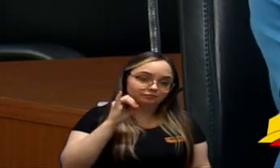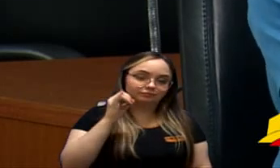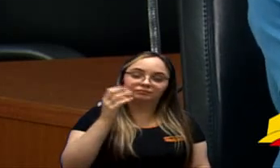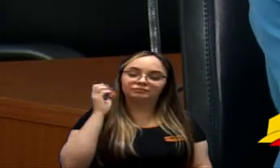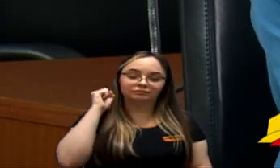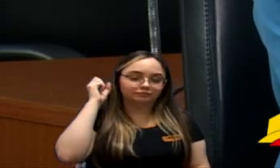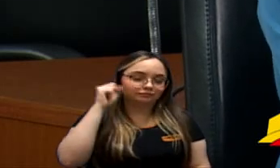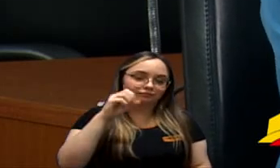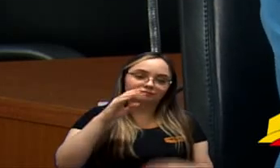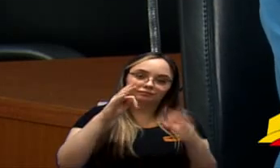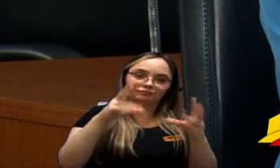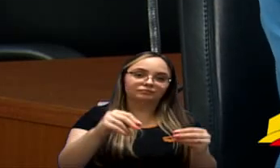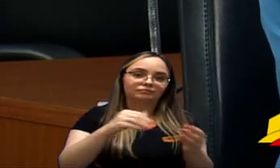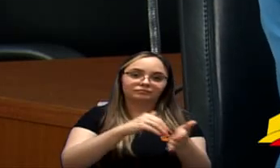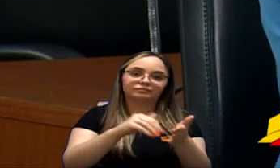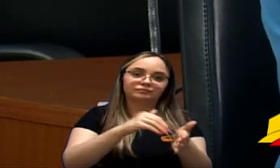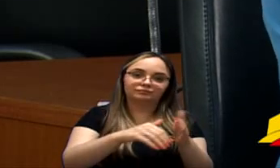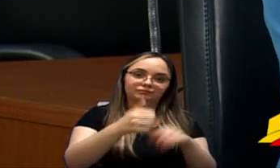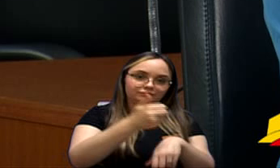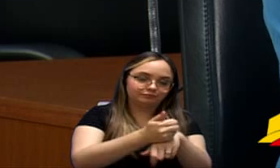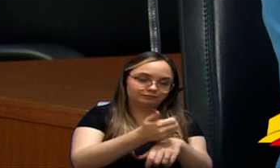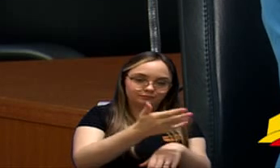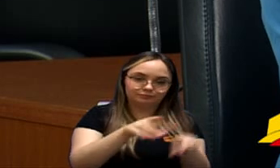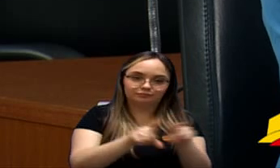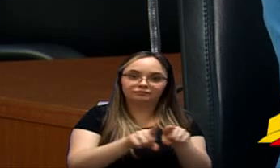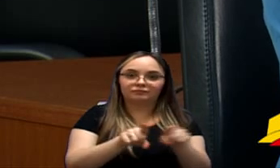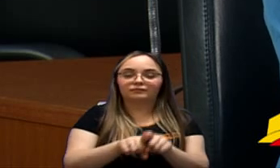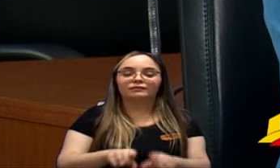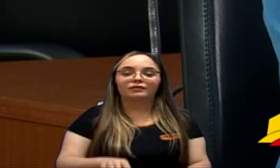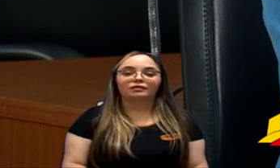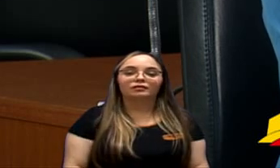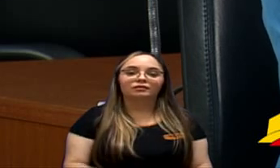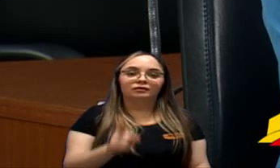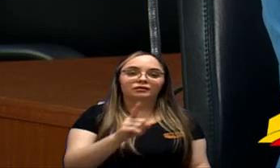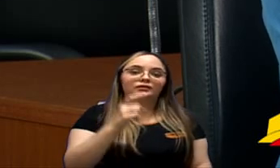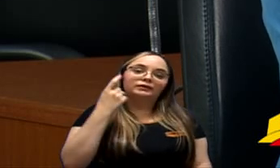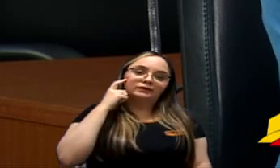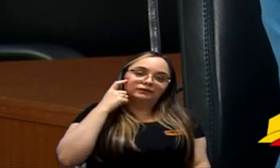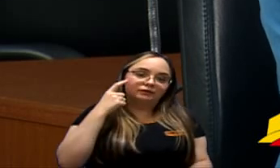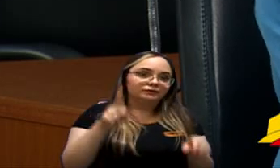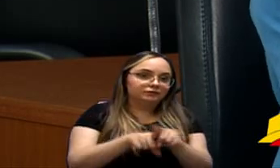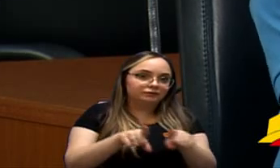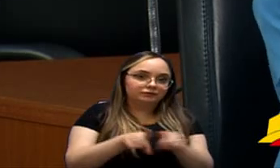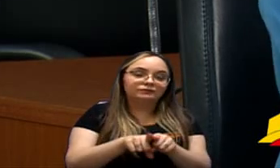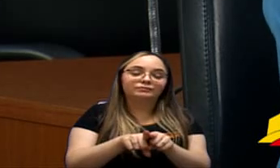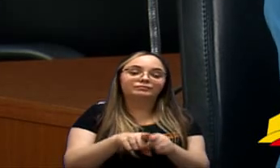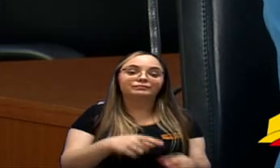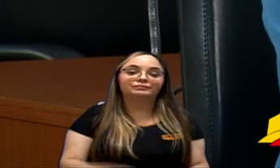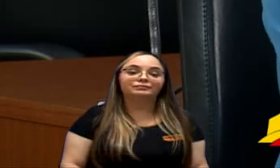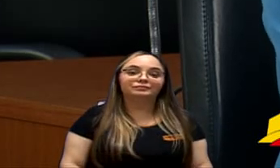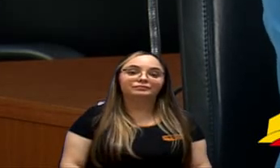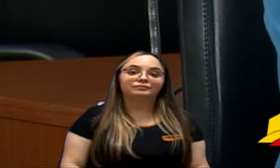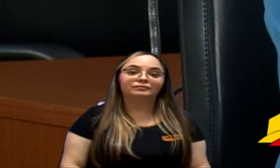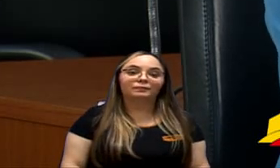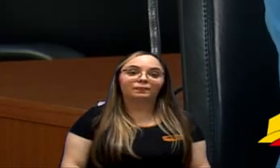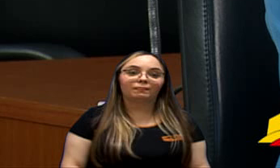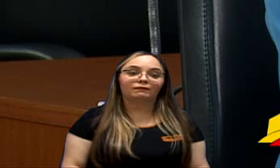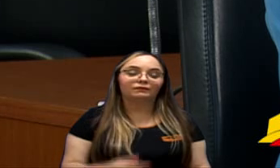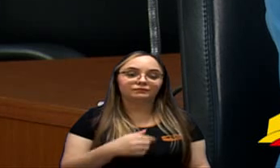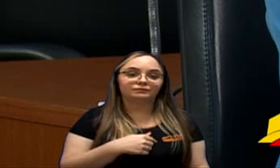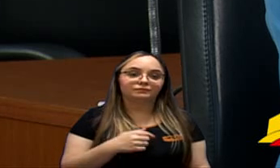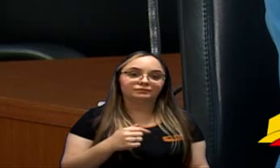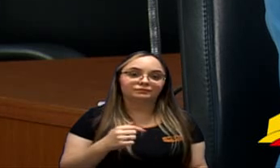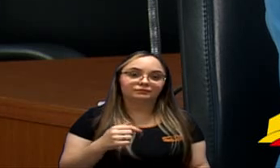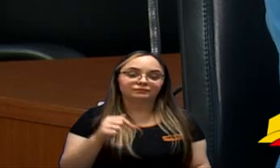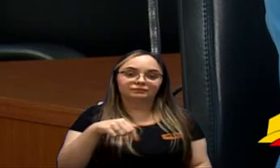o secretário Márcio Carrara, o presidente da sessão aqui, Caio. Obrigado. Eu vou me atentar aqui